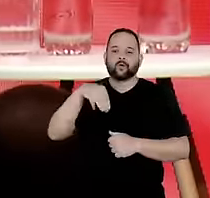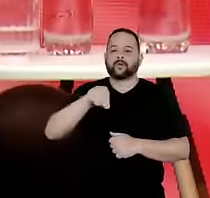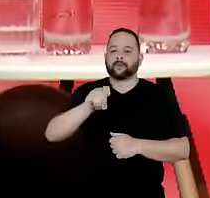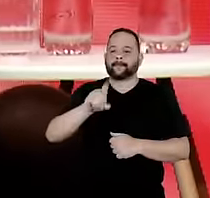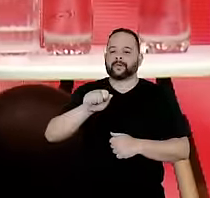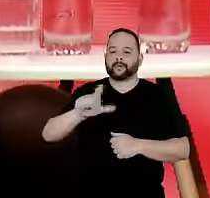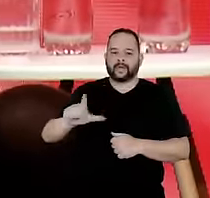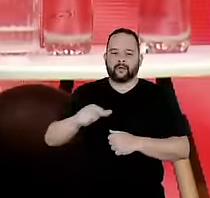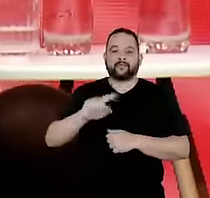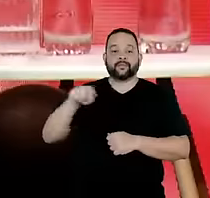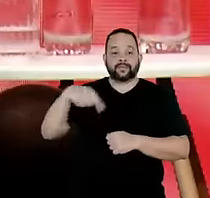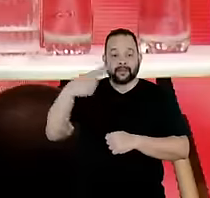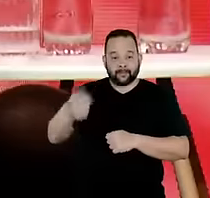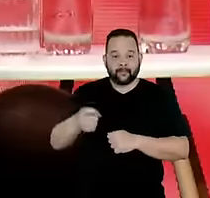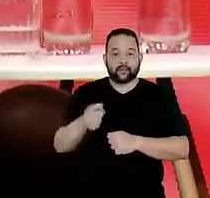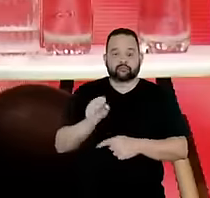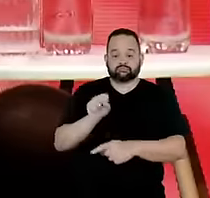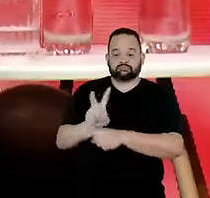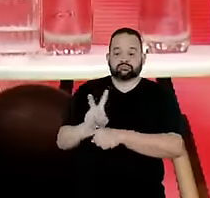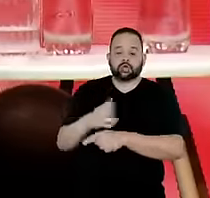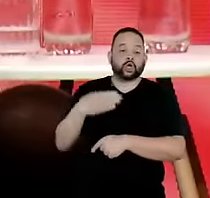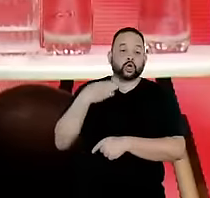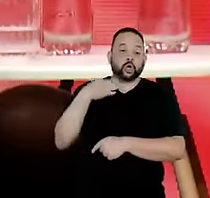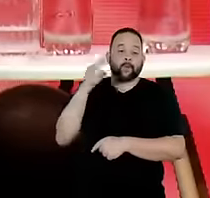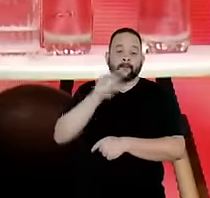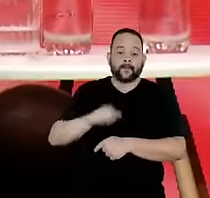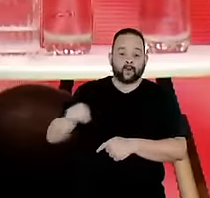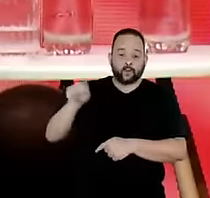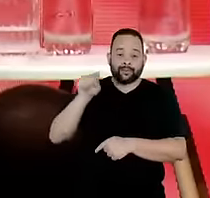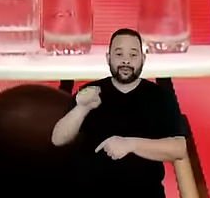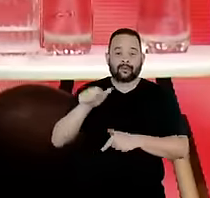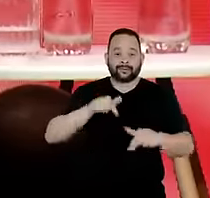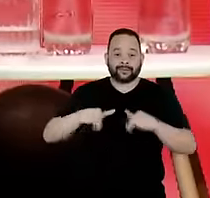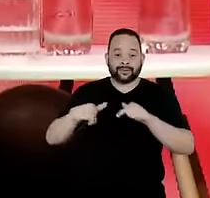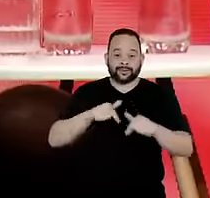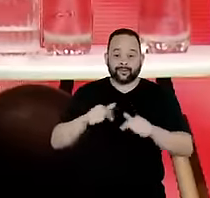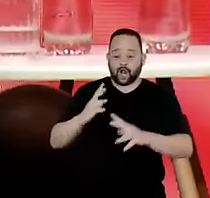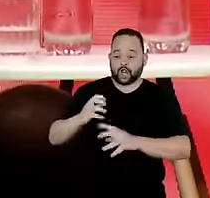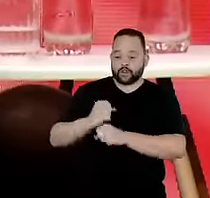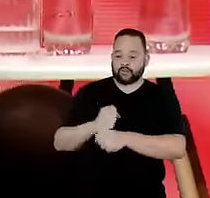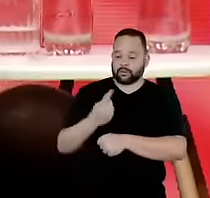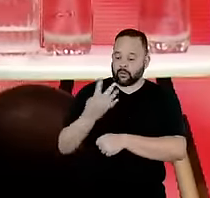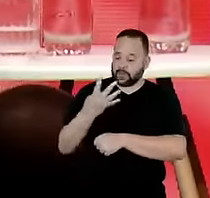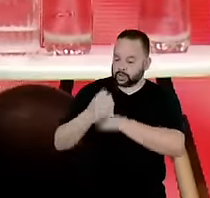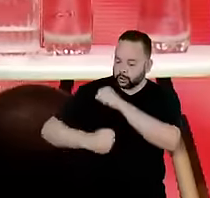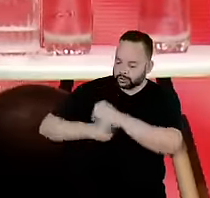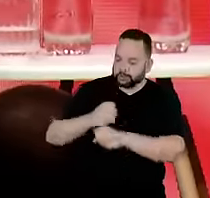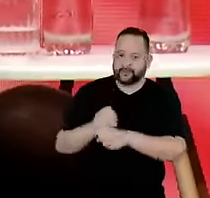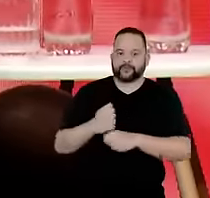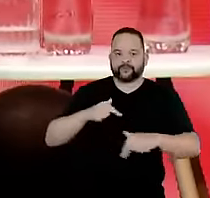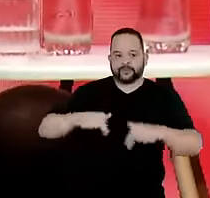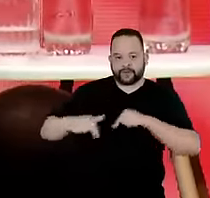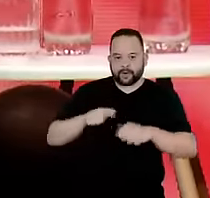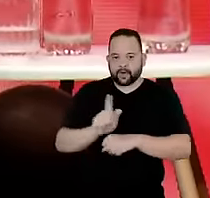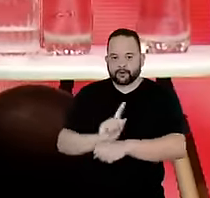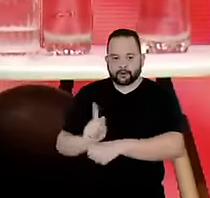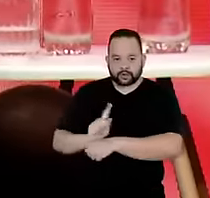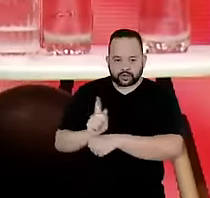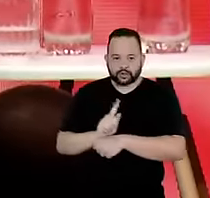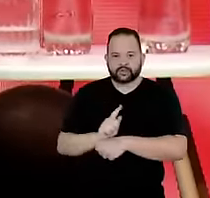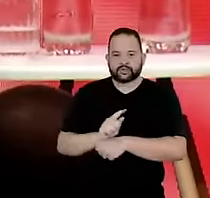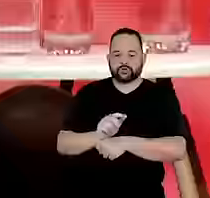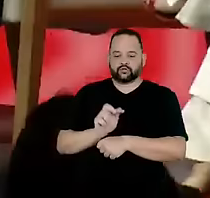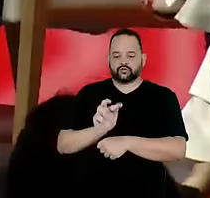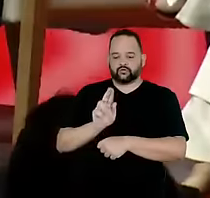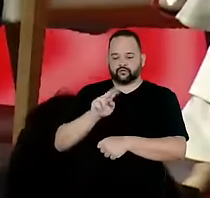Itaú e lá fiquei por 14 anos atuando na gestão dos Fundos né da família Itaú Red Plus E